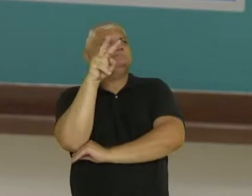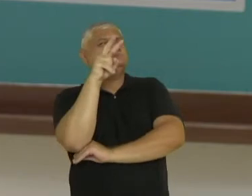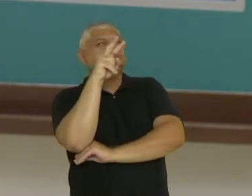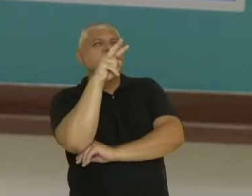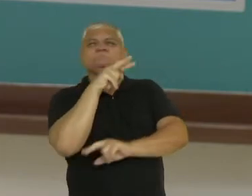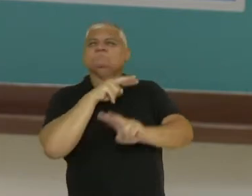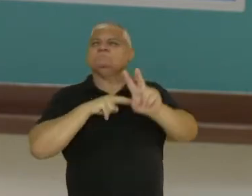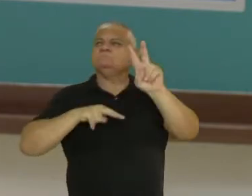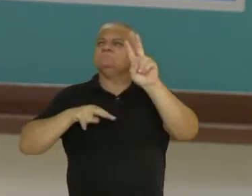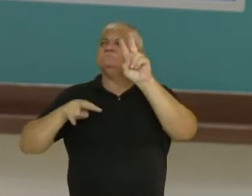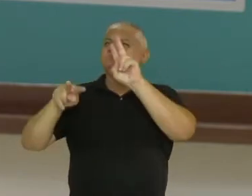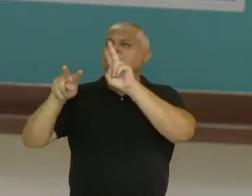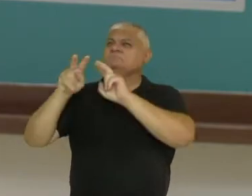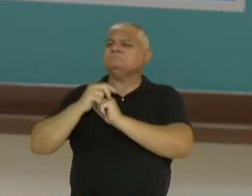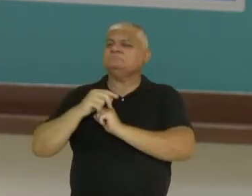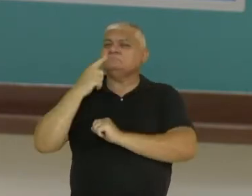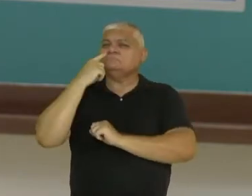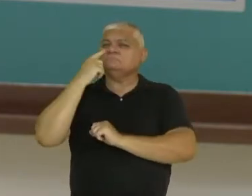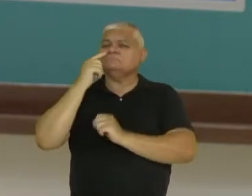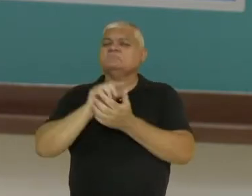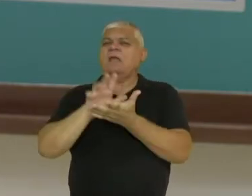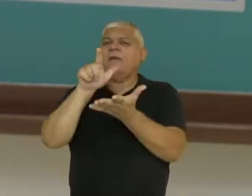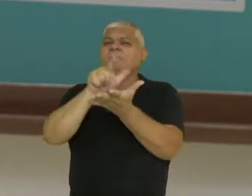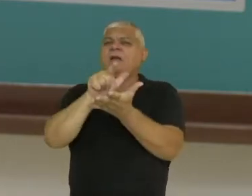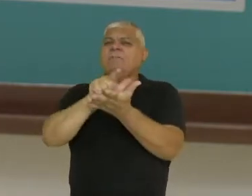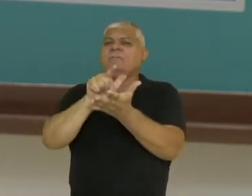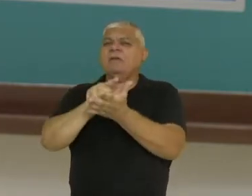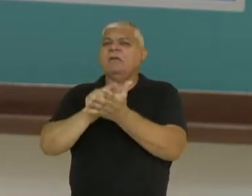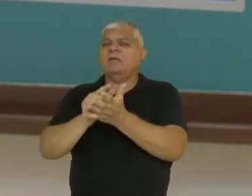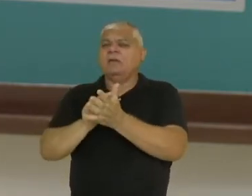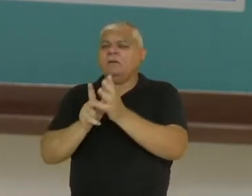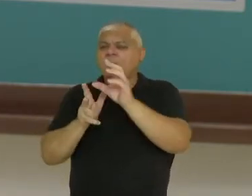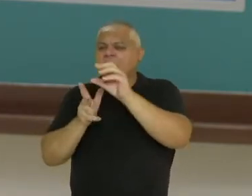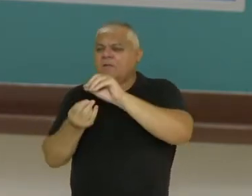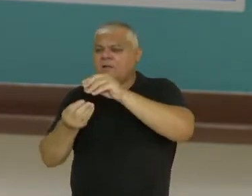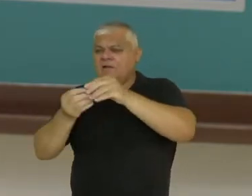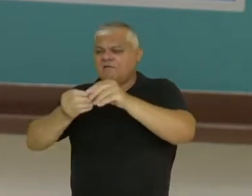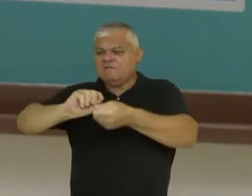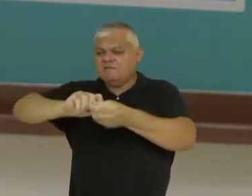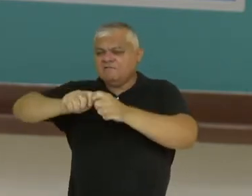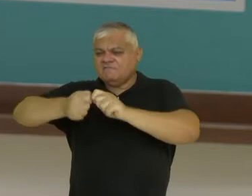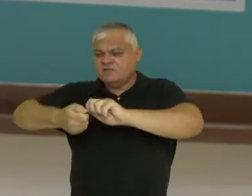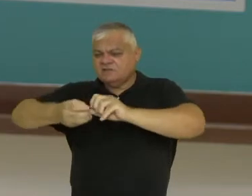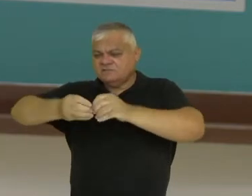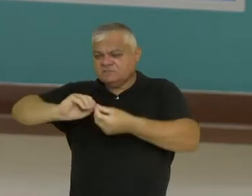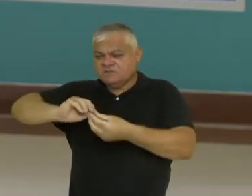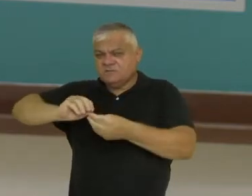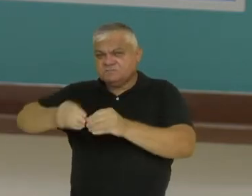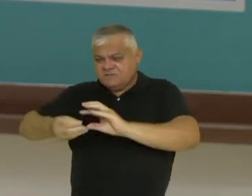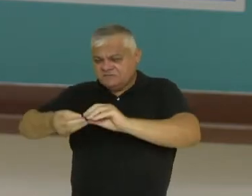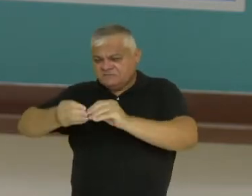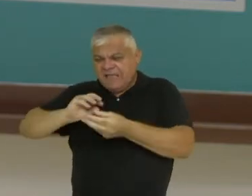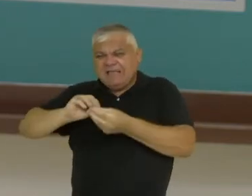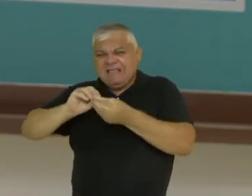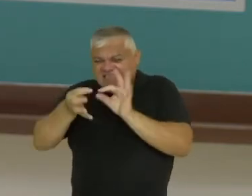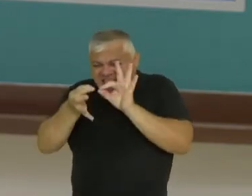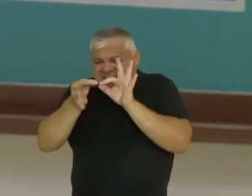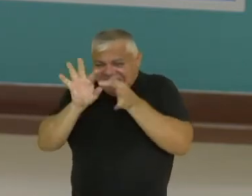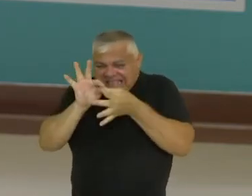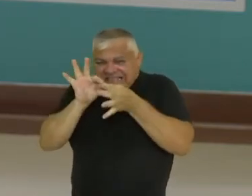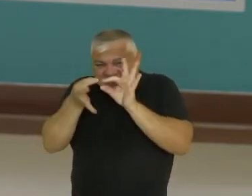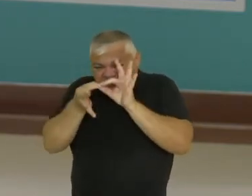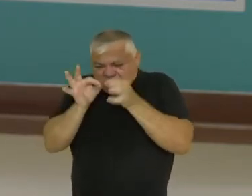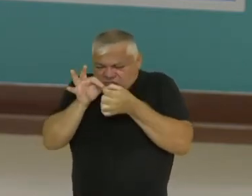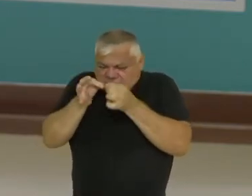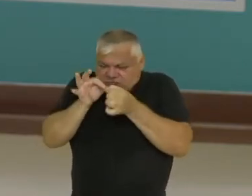pegar um objeto, por exemplo, uma folha de papel e cortar na menor porção possível, quando eu não conseguisse mais diminuir o tamanho, eu